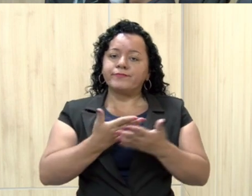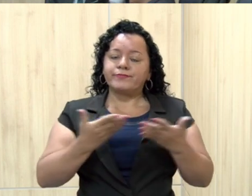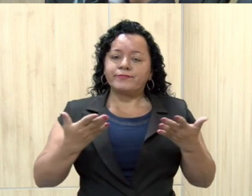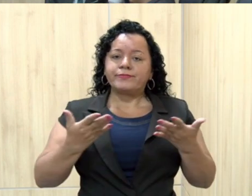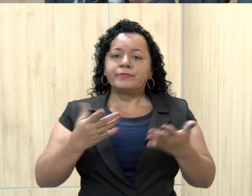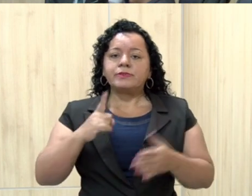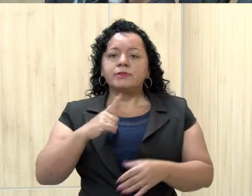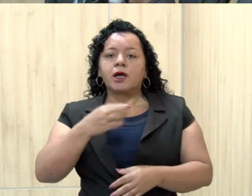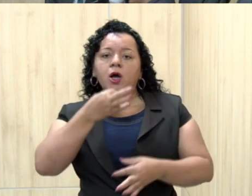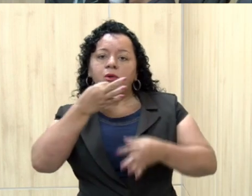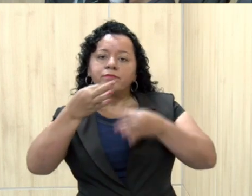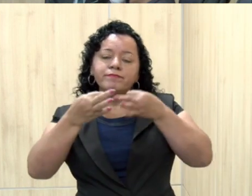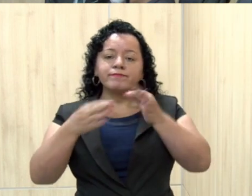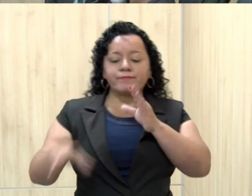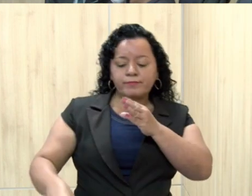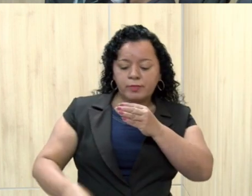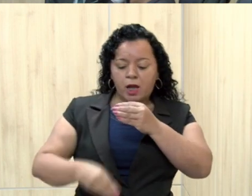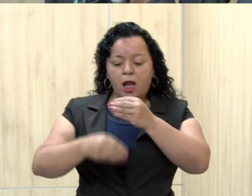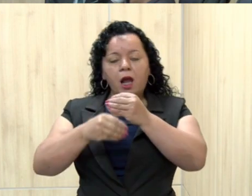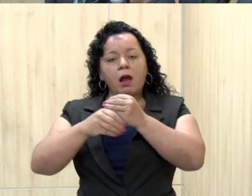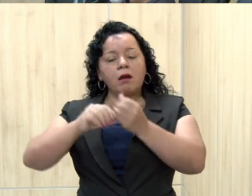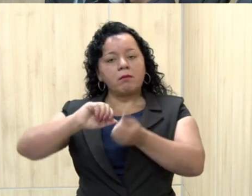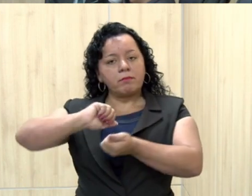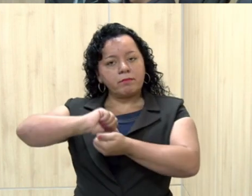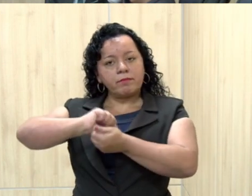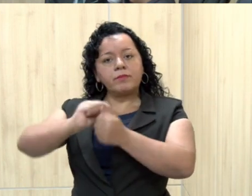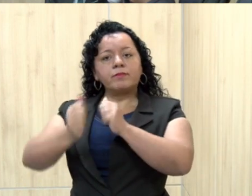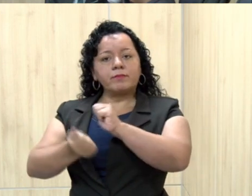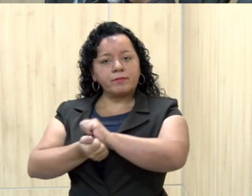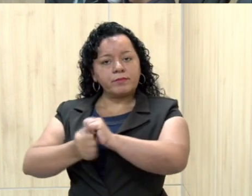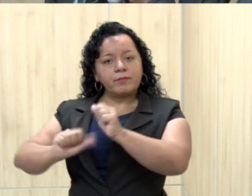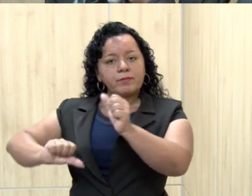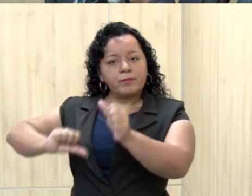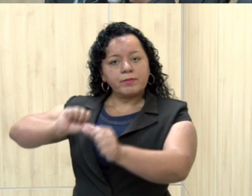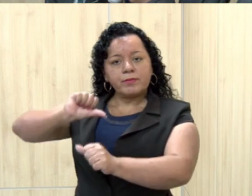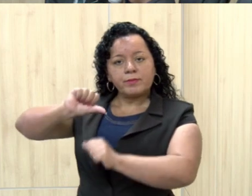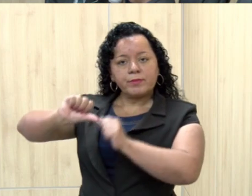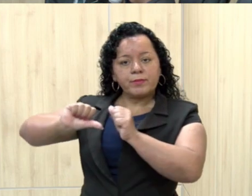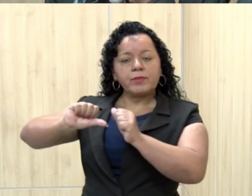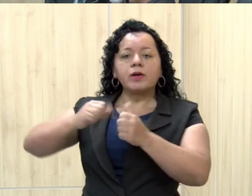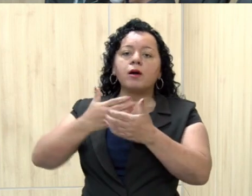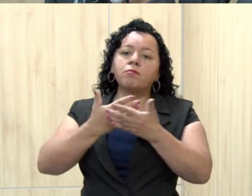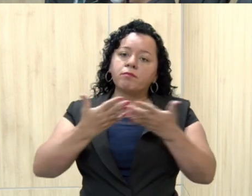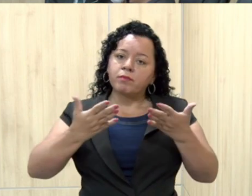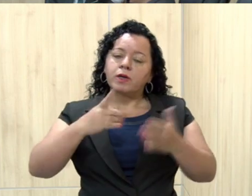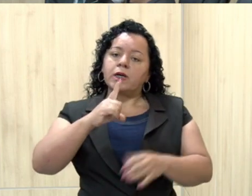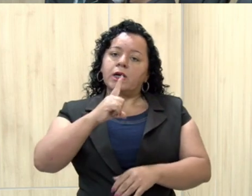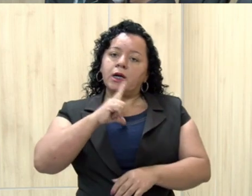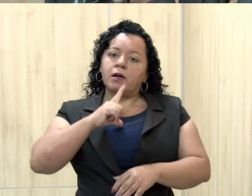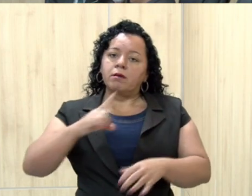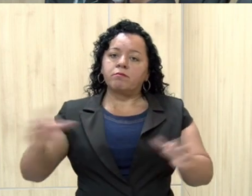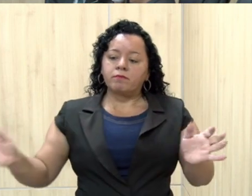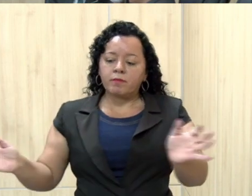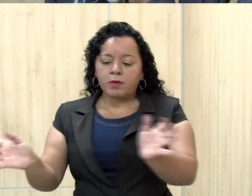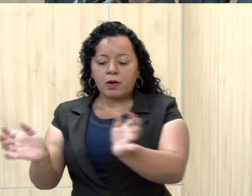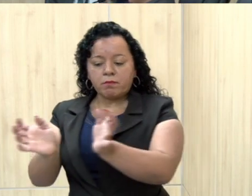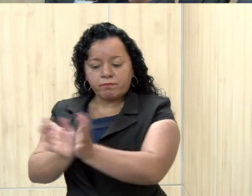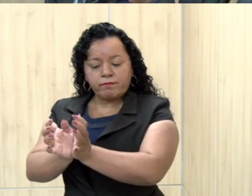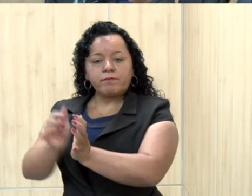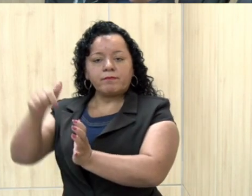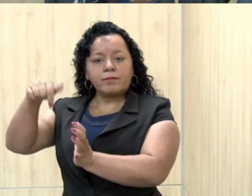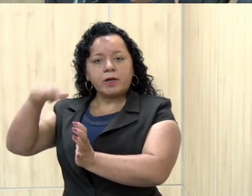com emenda modificativa onde coloca o seguinte Onde se lê dispõe sobre a reserva a negros